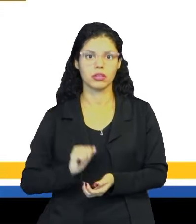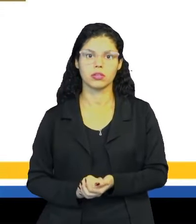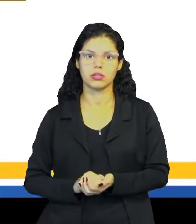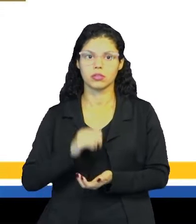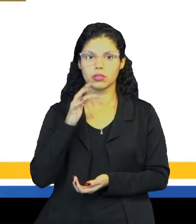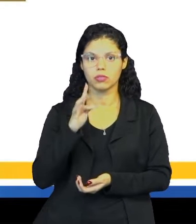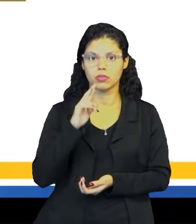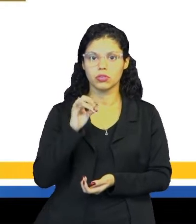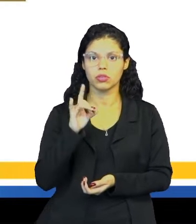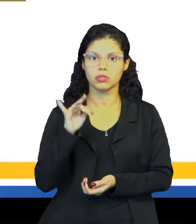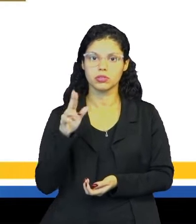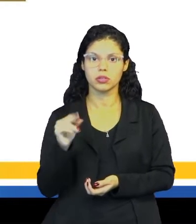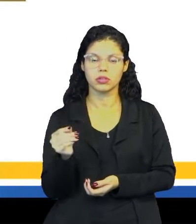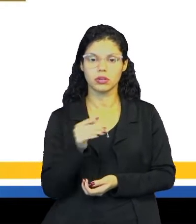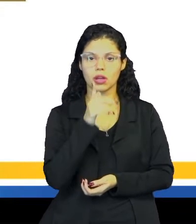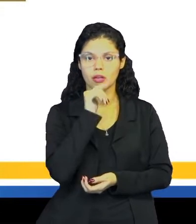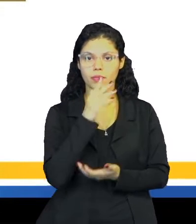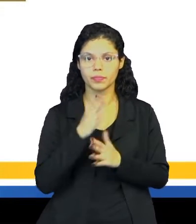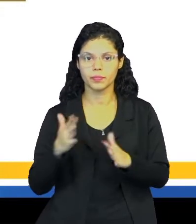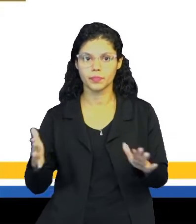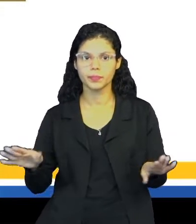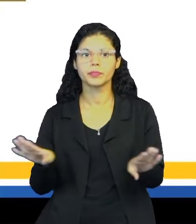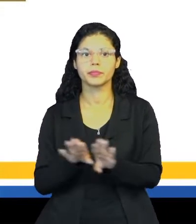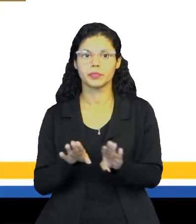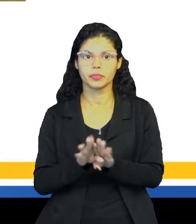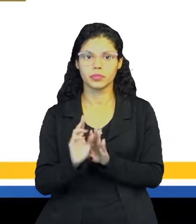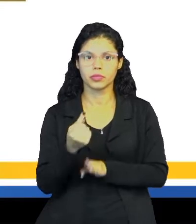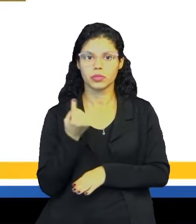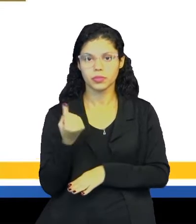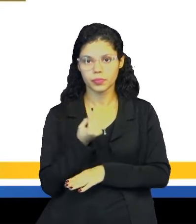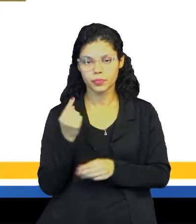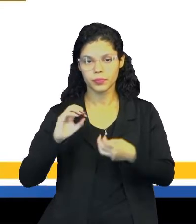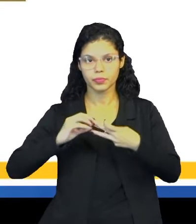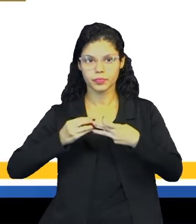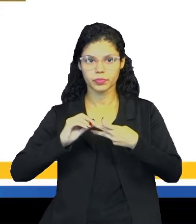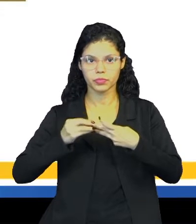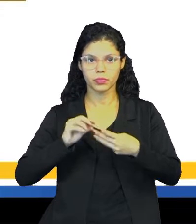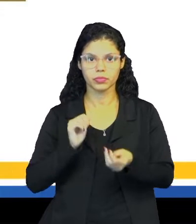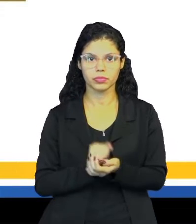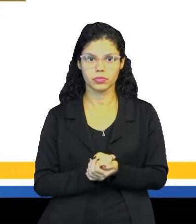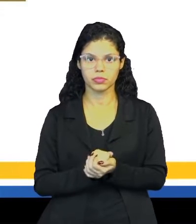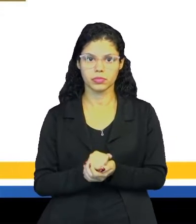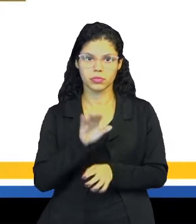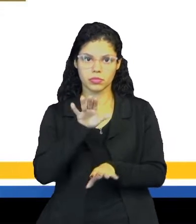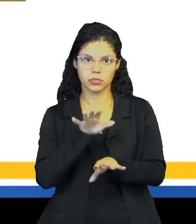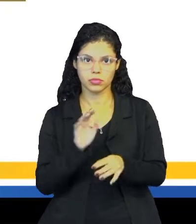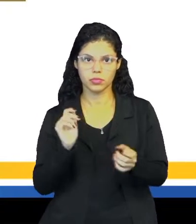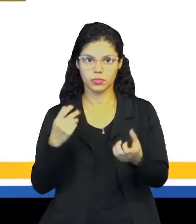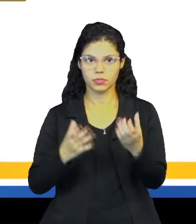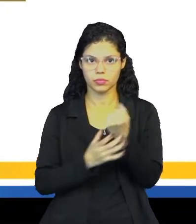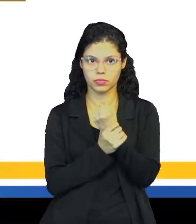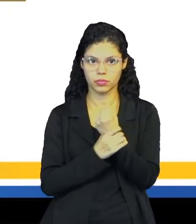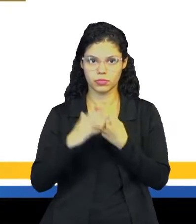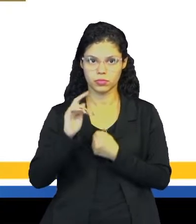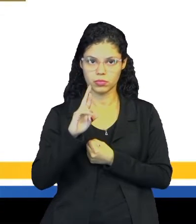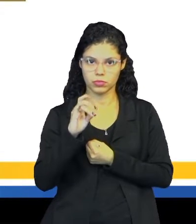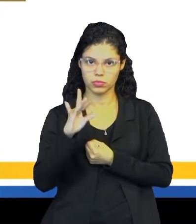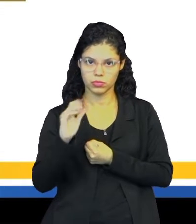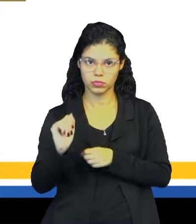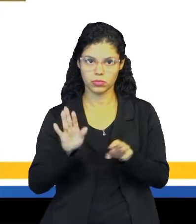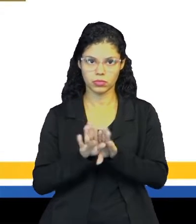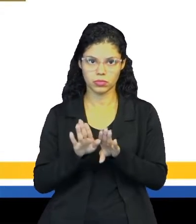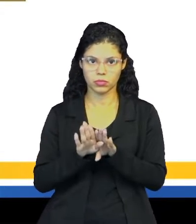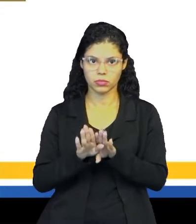pigmento. São aquáticas, unicelulares, têm também carapaças e produzem seu próprio alimento, que são seres